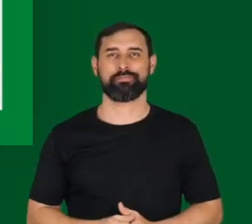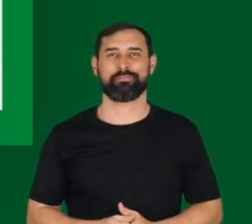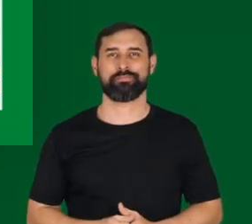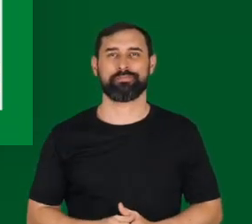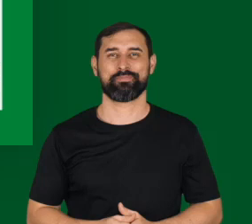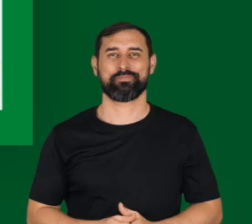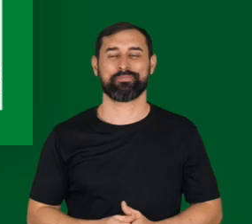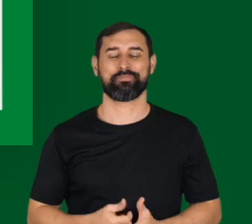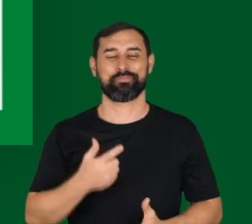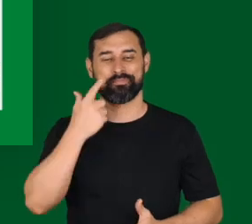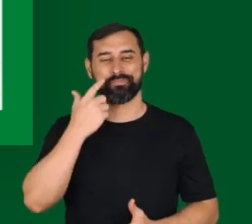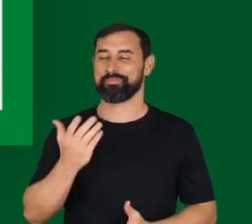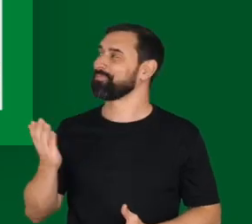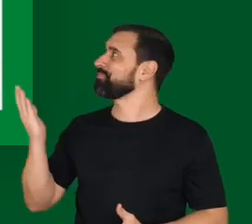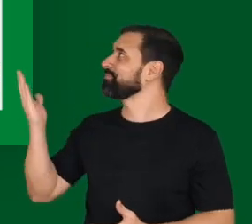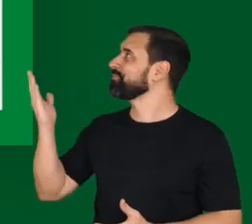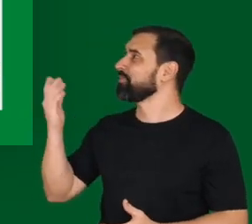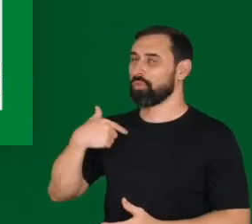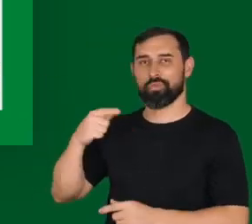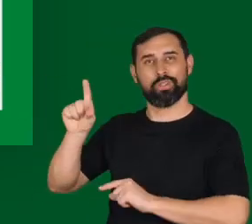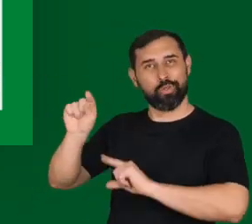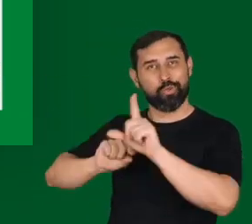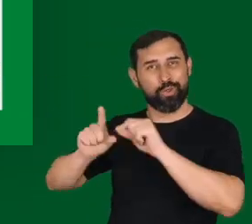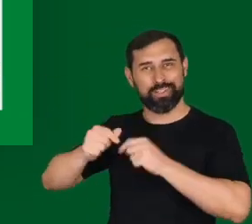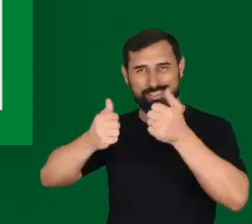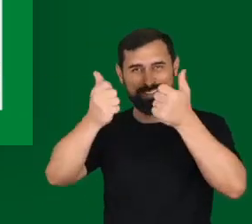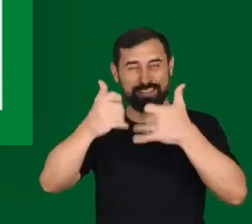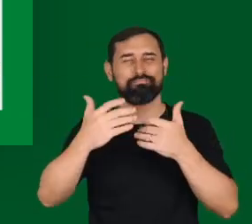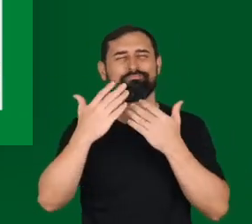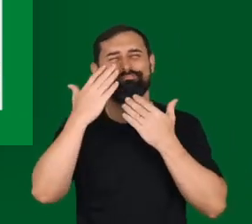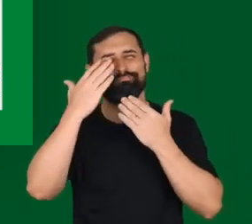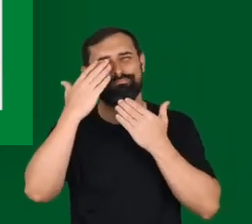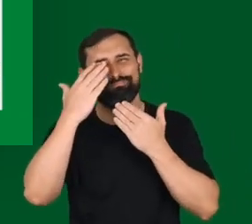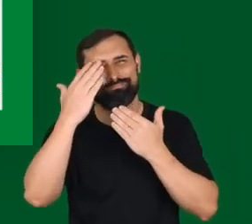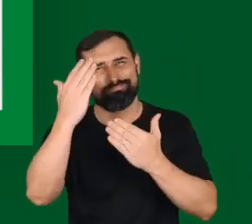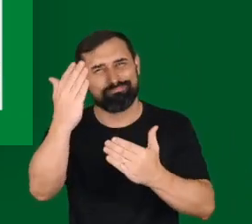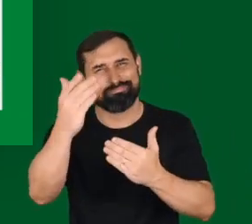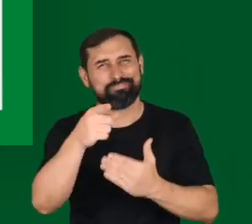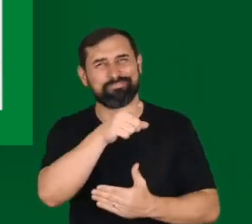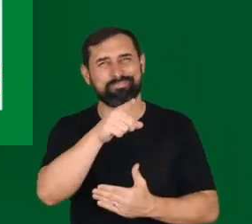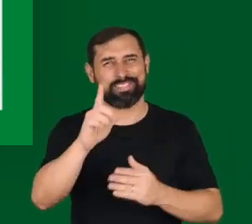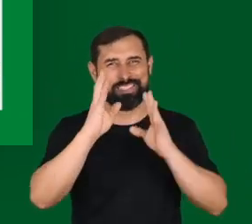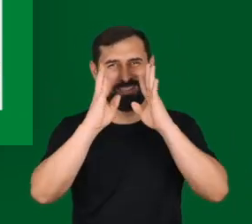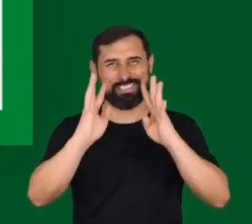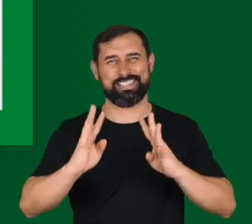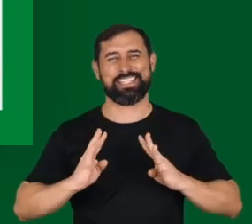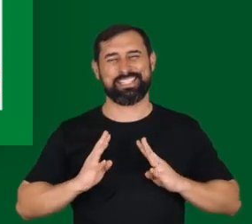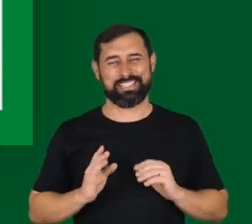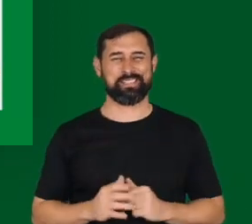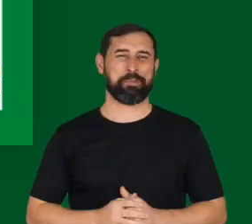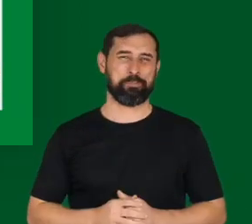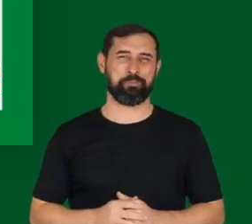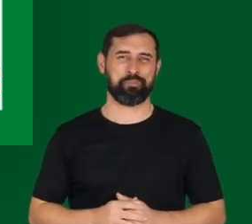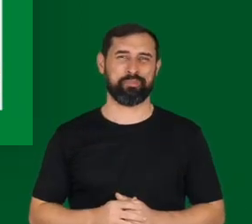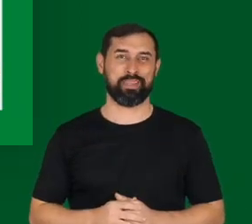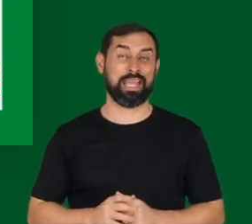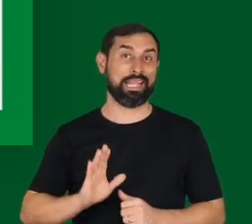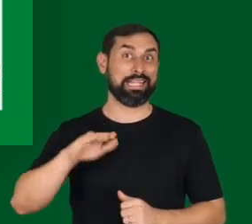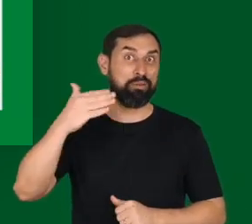Pessoal, essas são as referências bibliográficas, tá? Eu agradeço a atenção de vocês, espero que vocês aqui